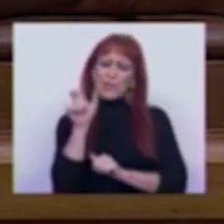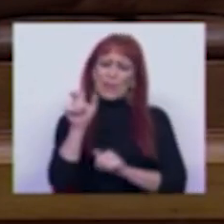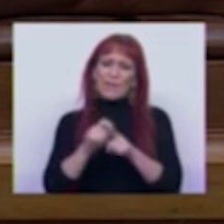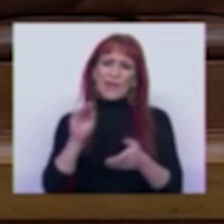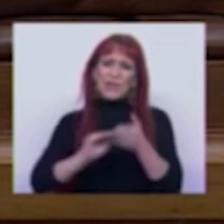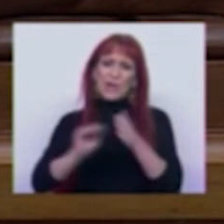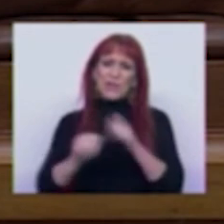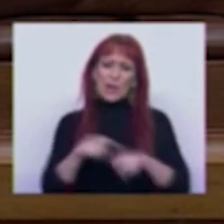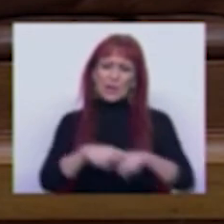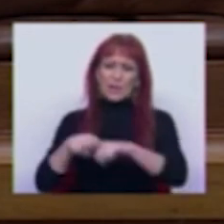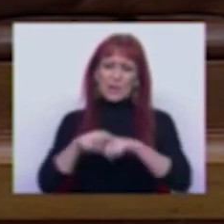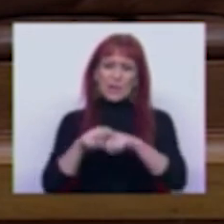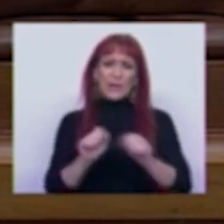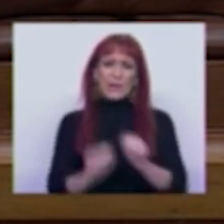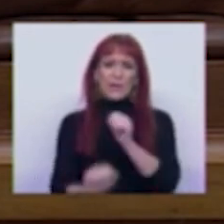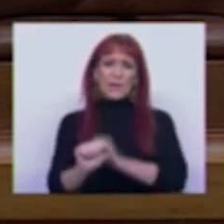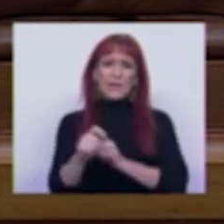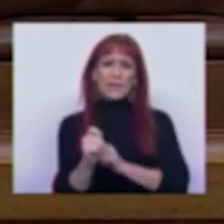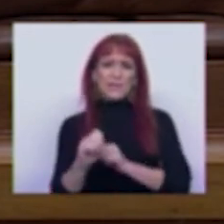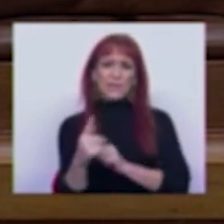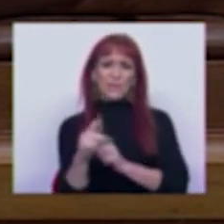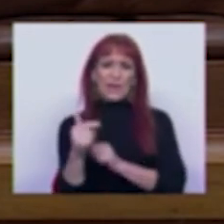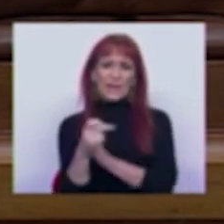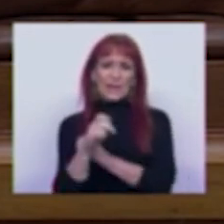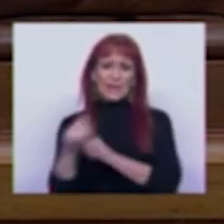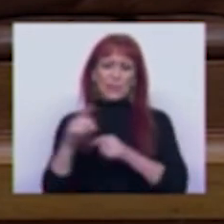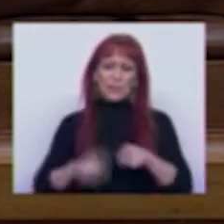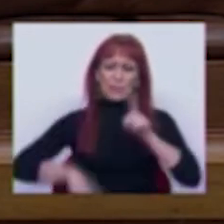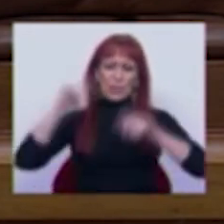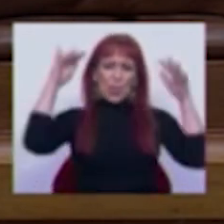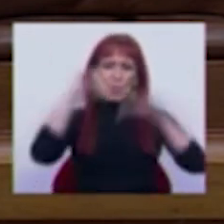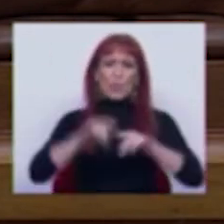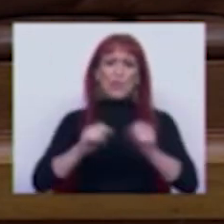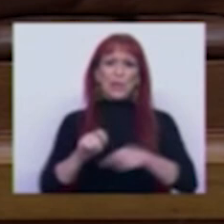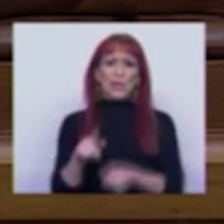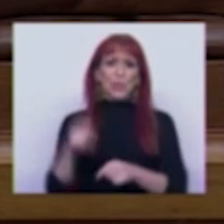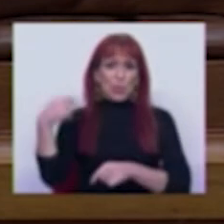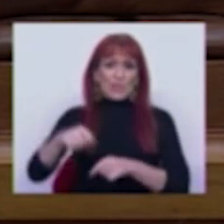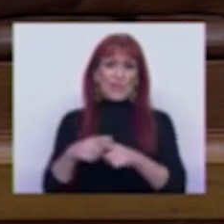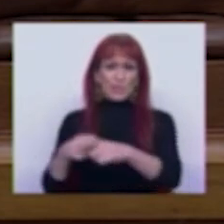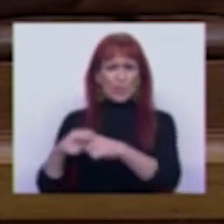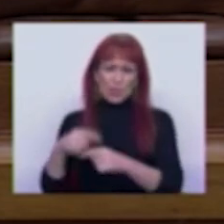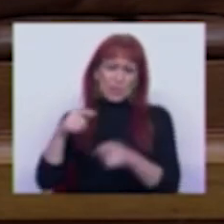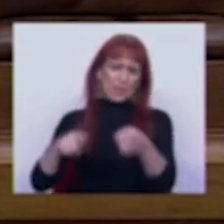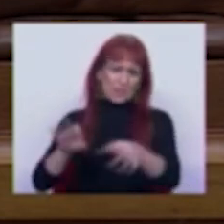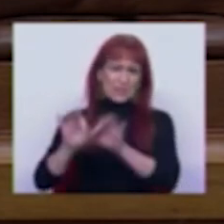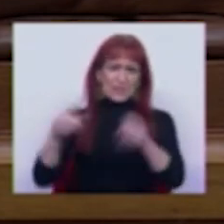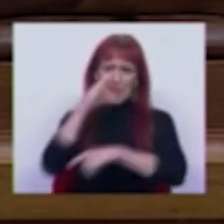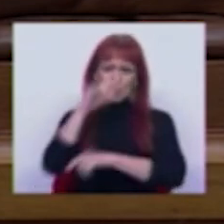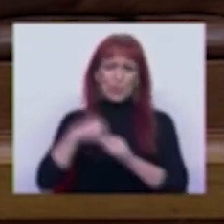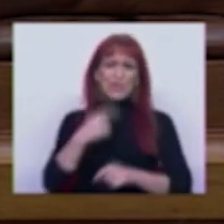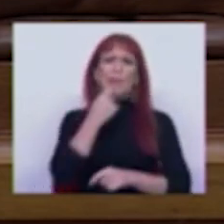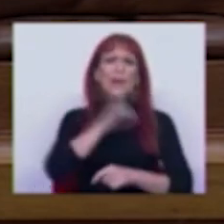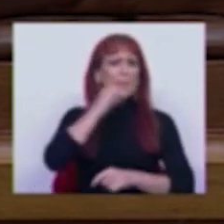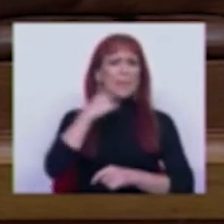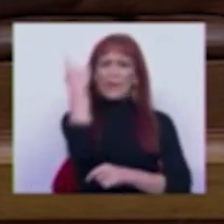da escritora bielorrussa Svetlana Aleshvik, refugiada do regime de Lukashenko, homólogo de Putin, e dizer-vos que Abril